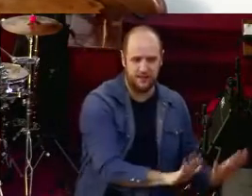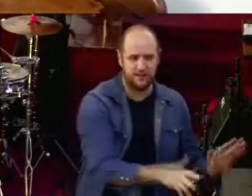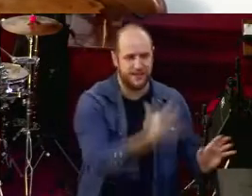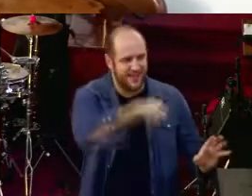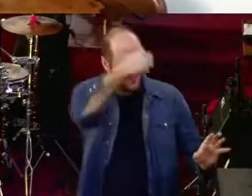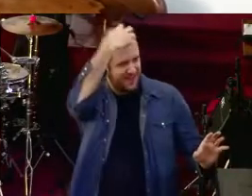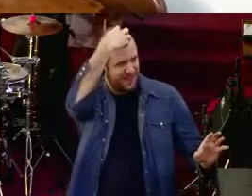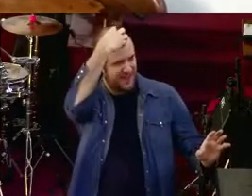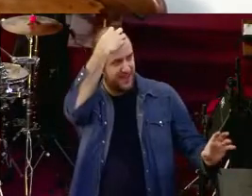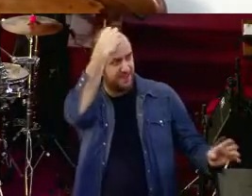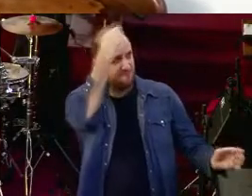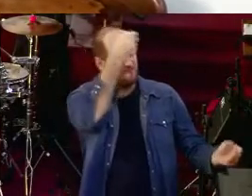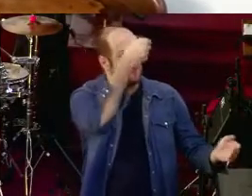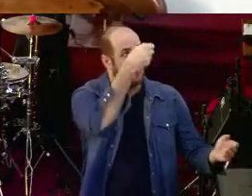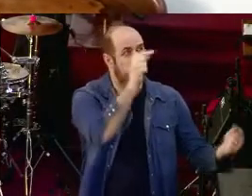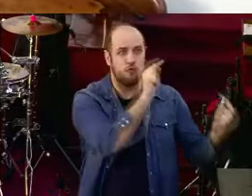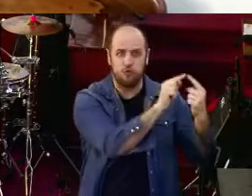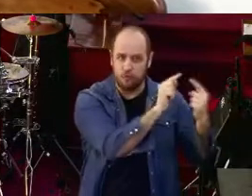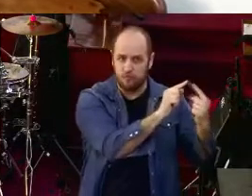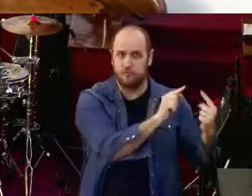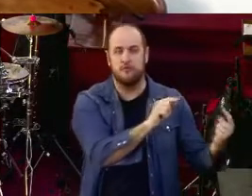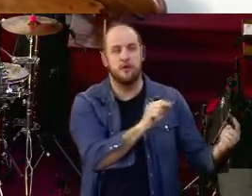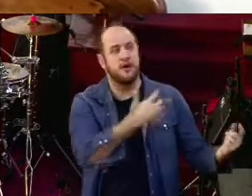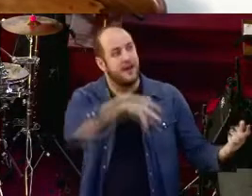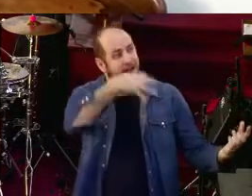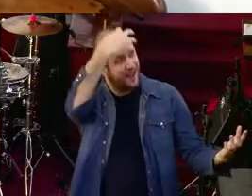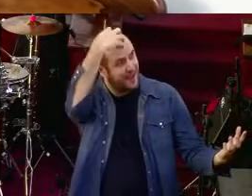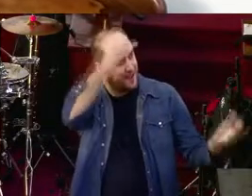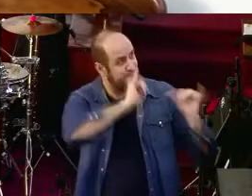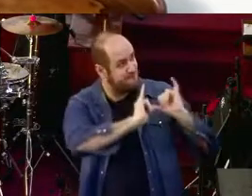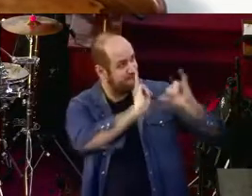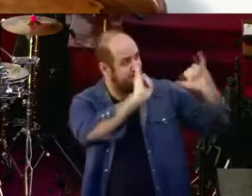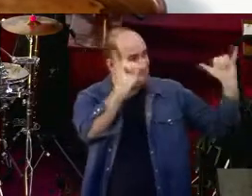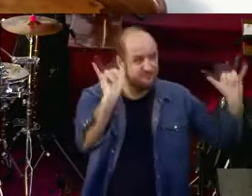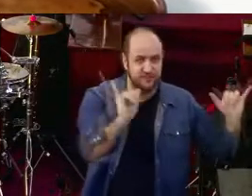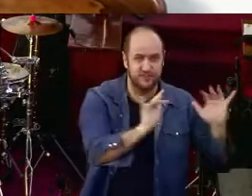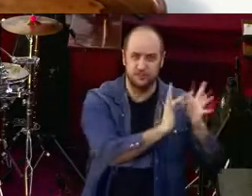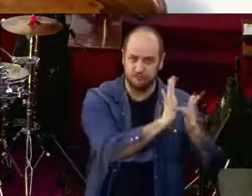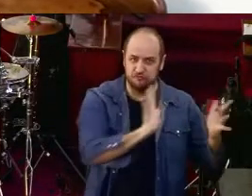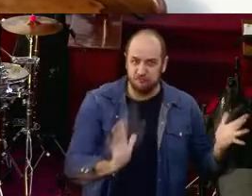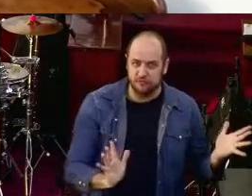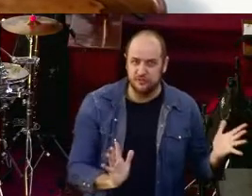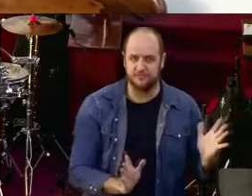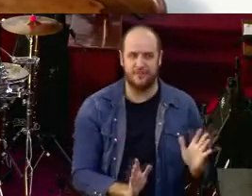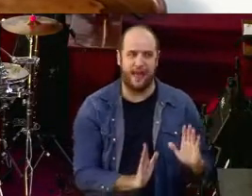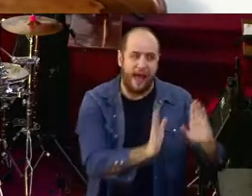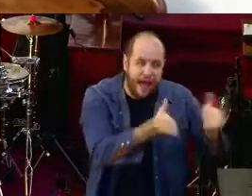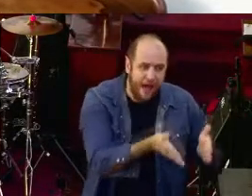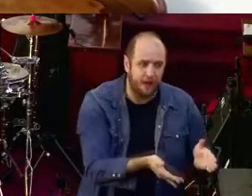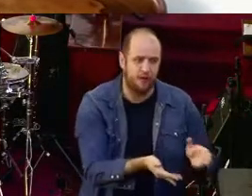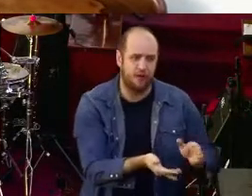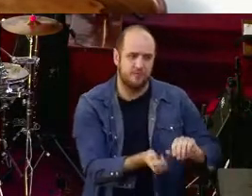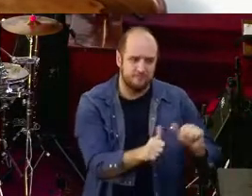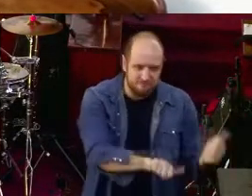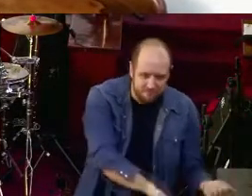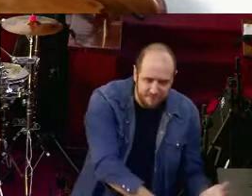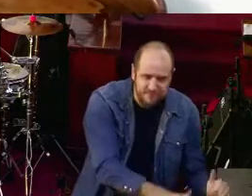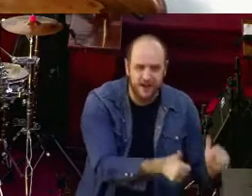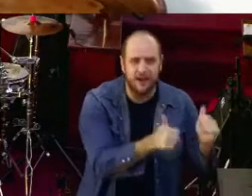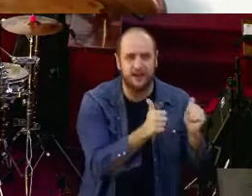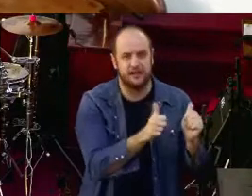temos a confirmação do rei, nós temos o anúncio de que Jesus é o rei, e agora, aqui no batismo,